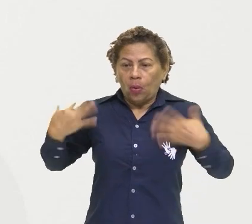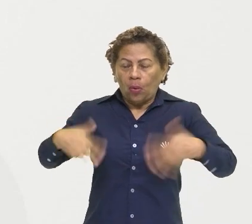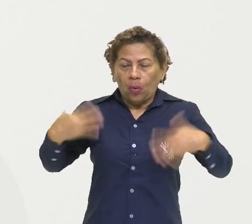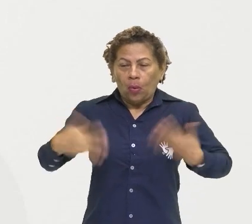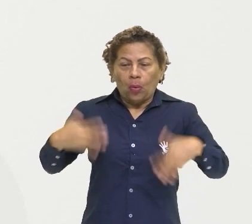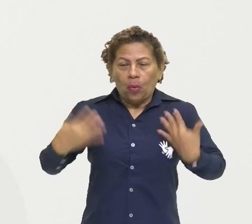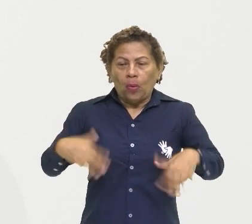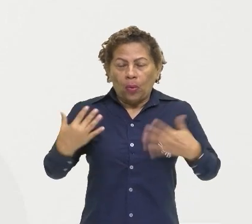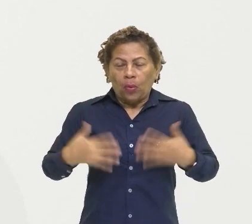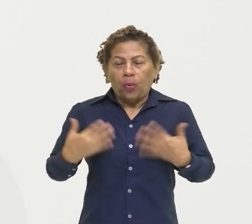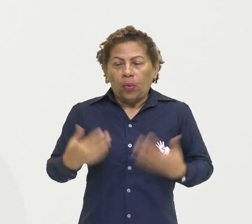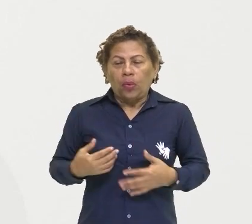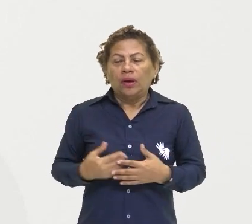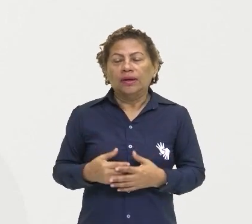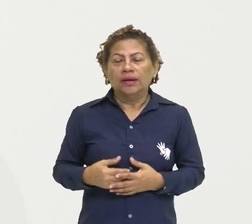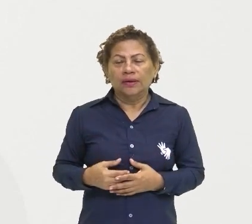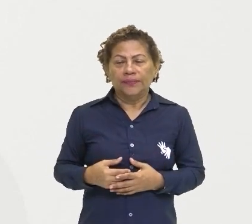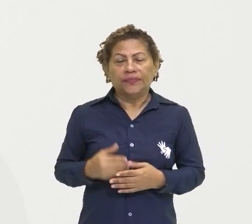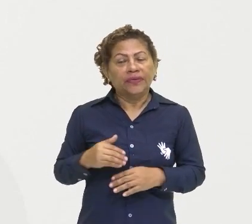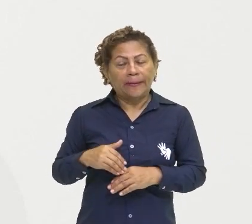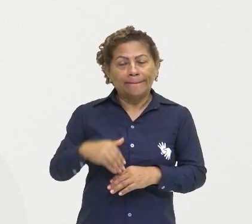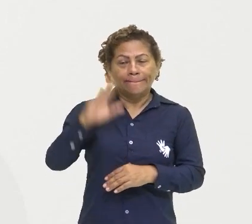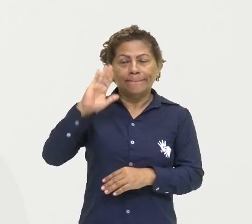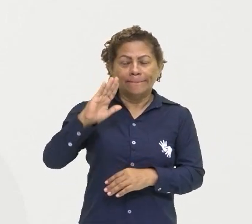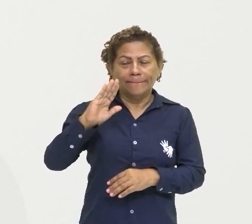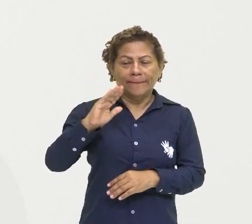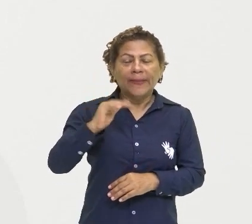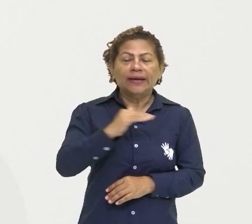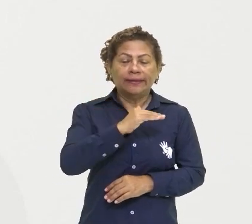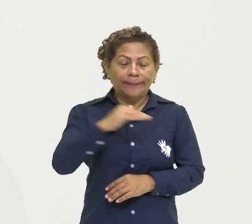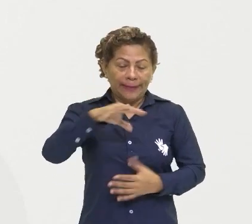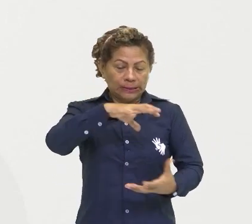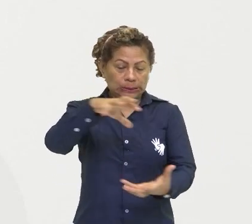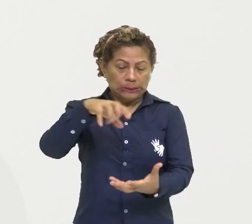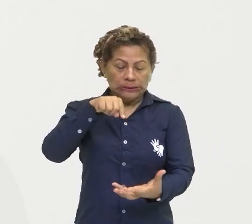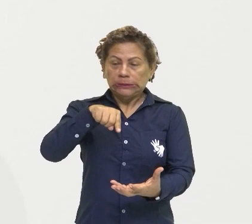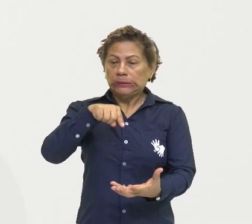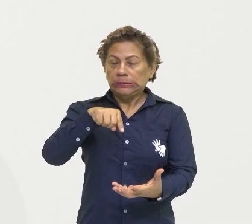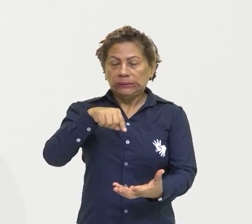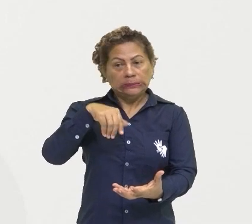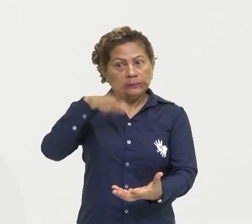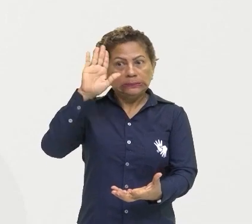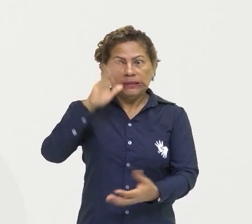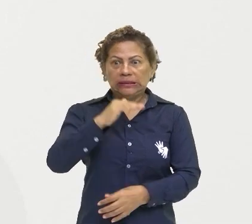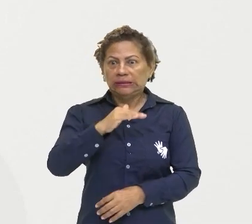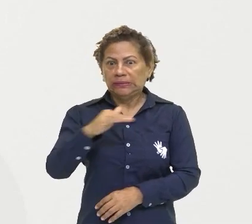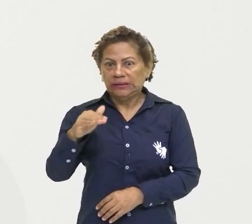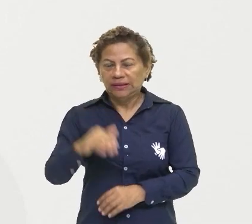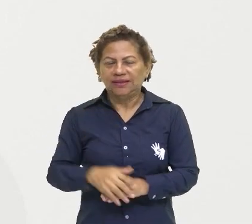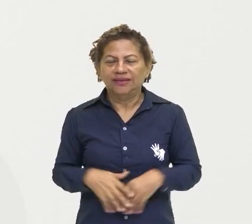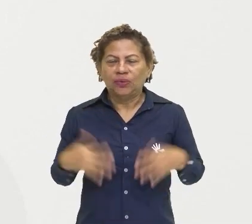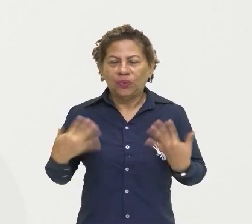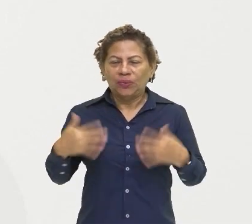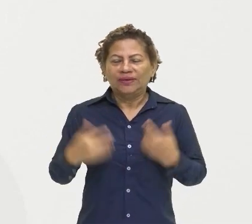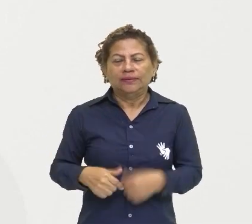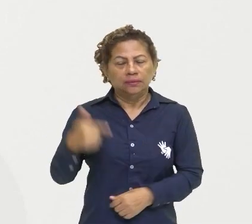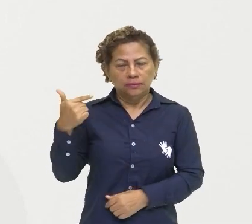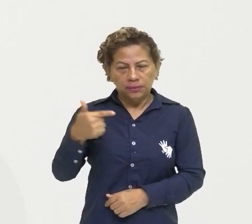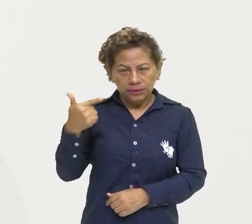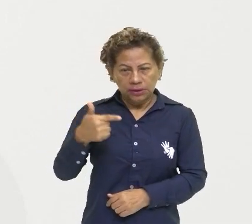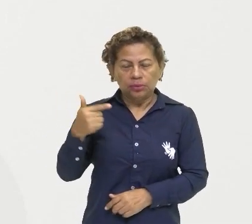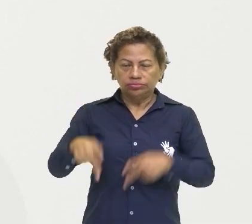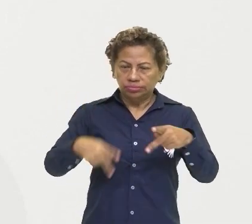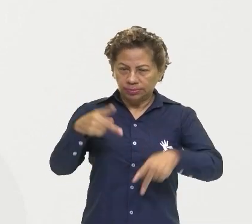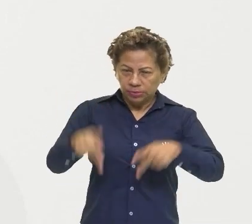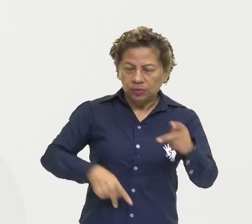do planeta. Em segundo lugar, um pouco distante do primeiro, claro, mas ainda assim em segundo, a gente tem a África. E aí